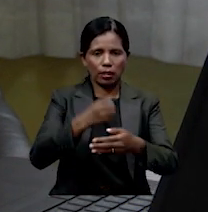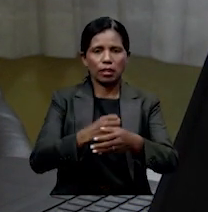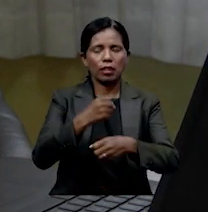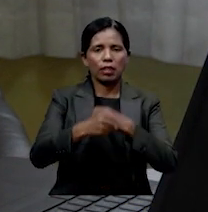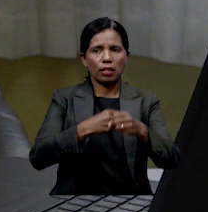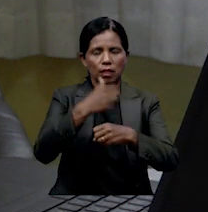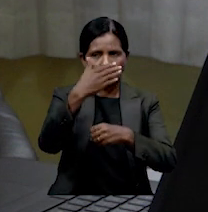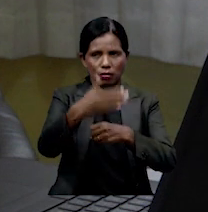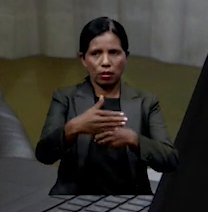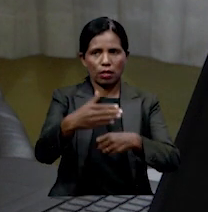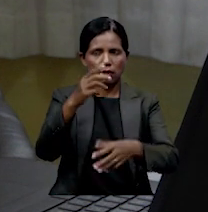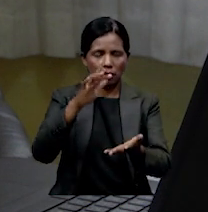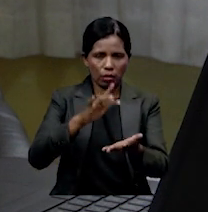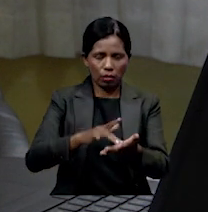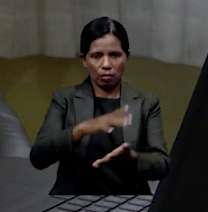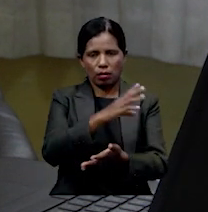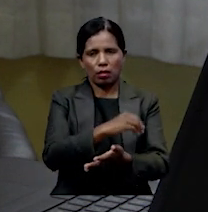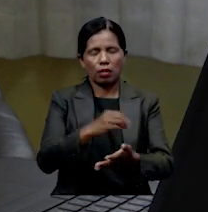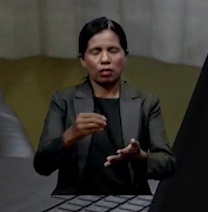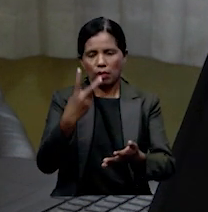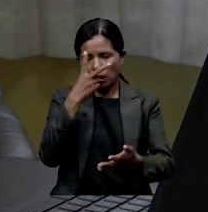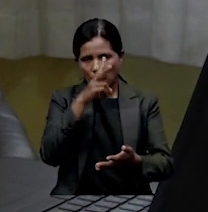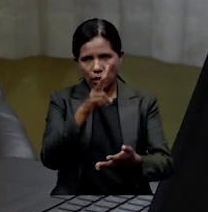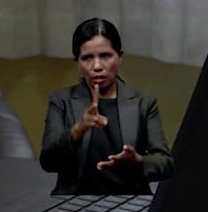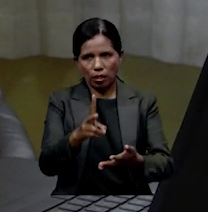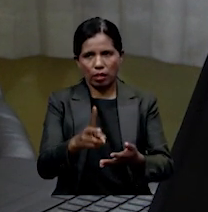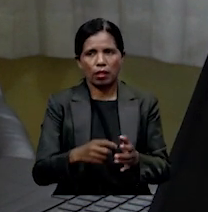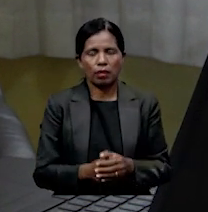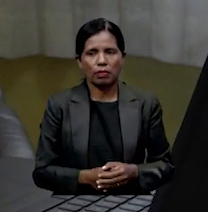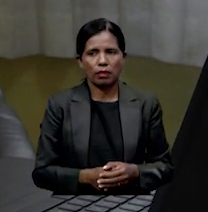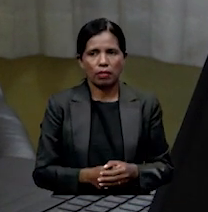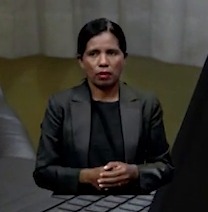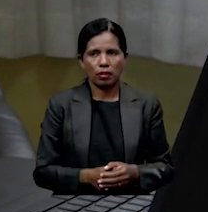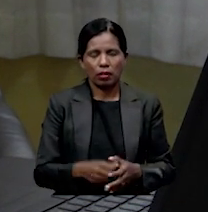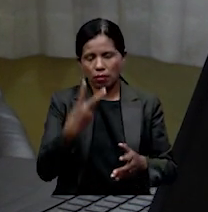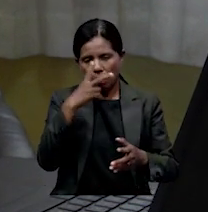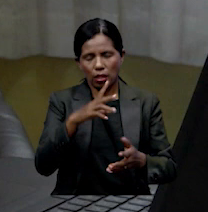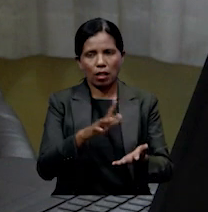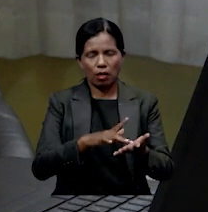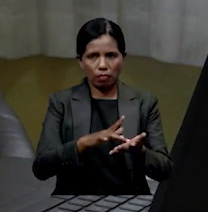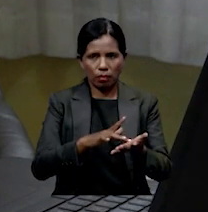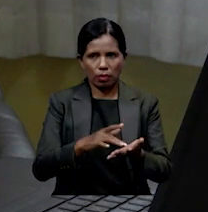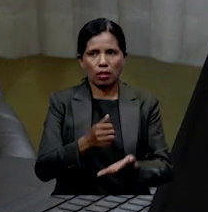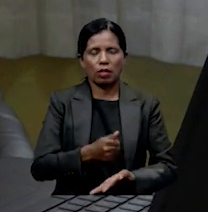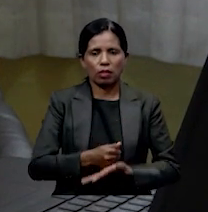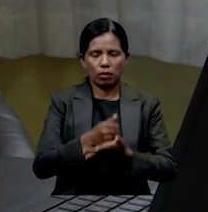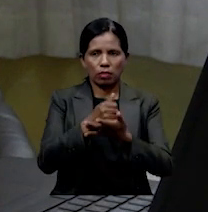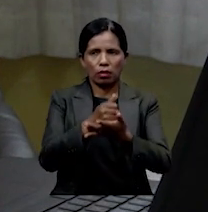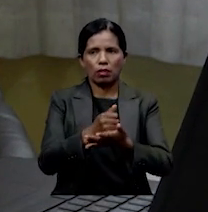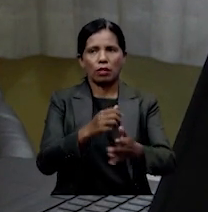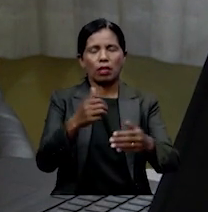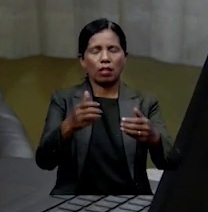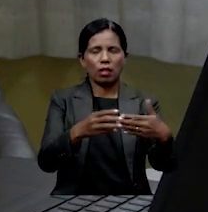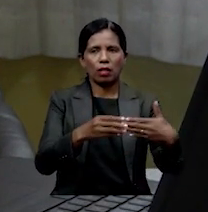e Fronteira, para a Tubele controla, tamasai. A tu controla a Moro, ao mesmo tempo, ajudamos a autoridade